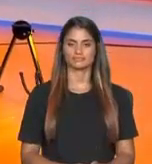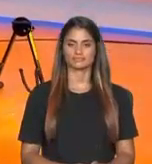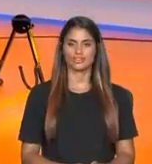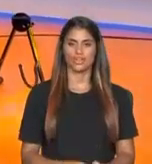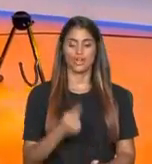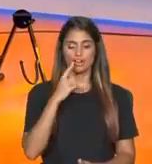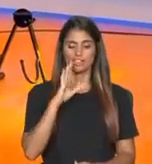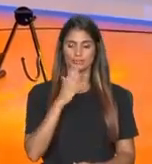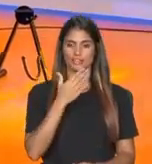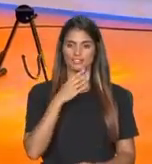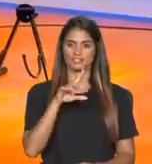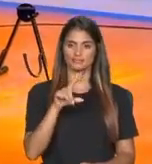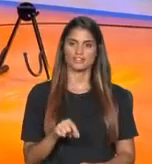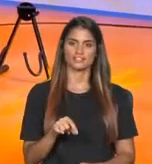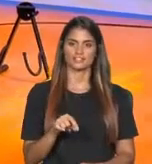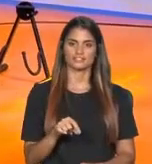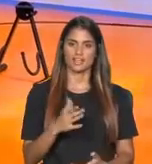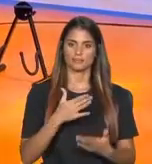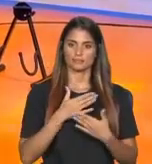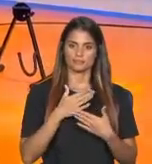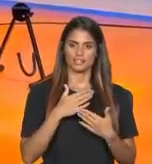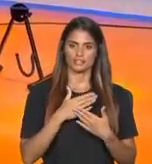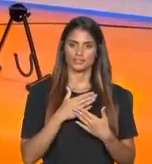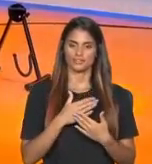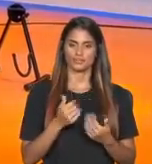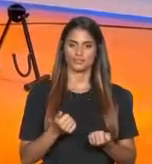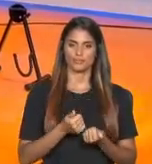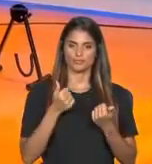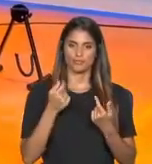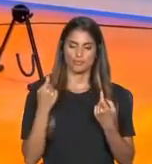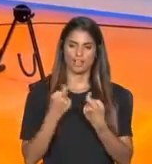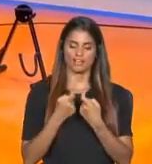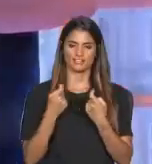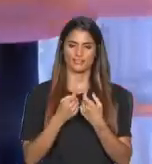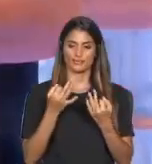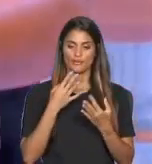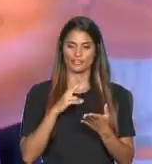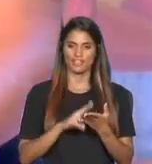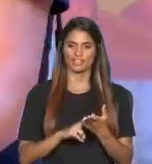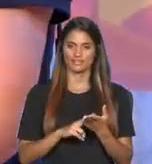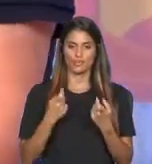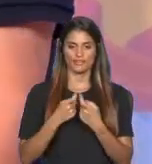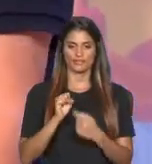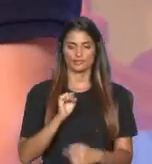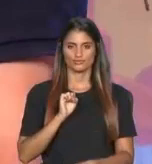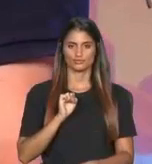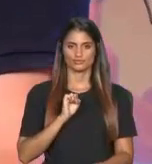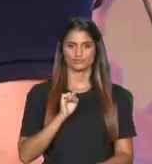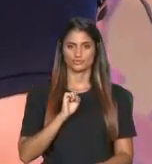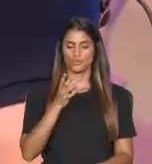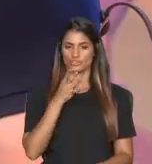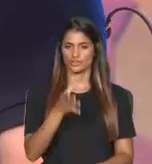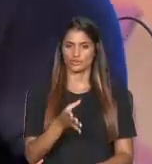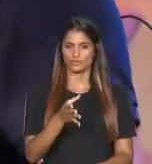depende muito, amigo, do bom parceiro. É verdade, companheiro, digo isto